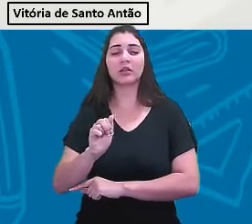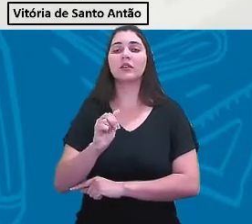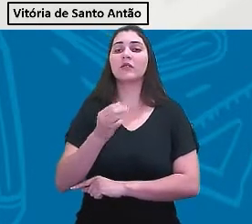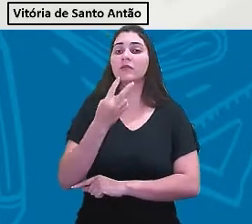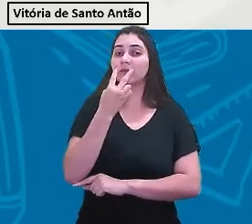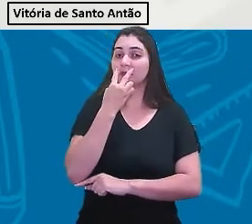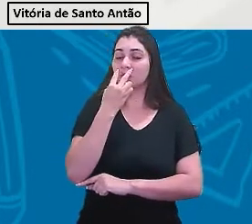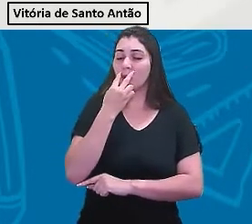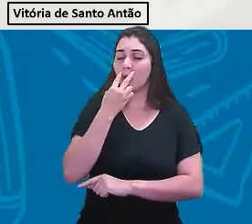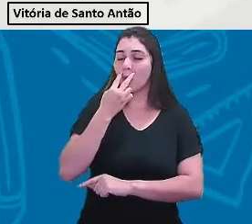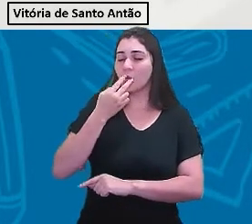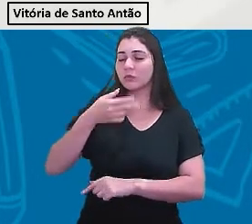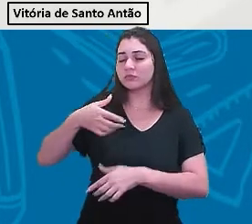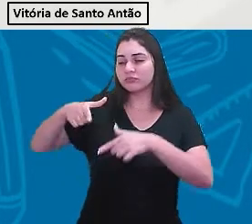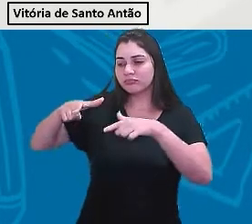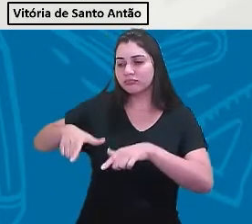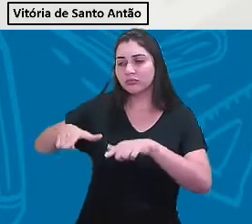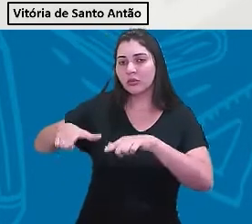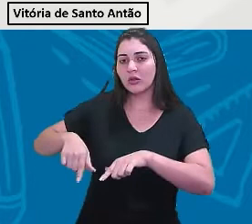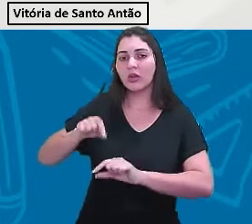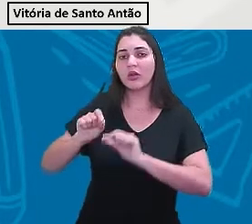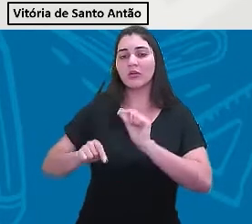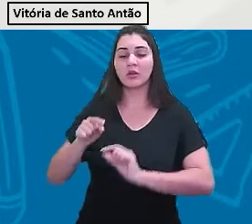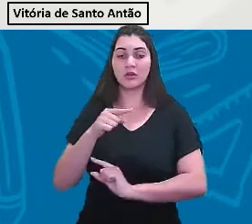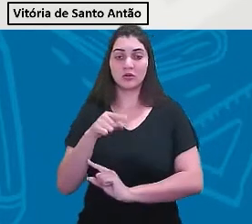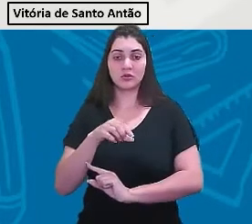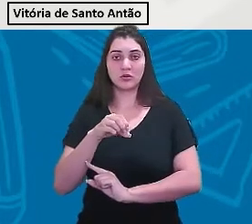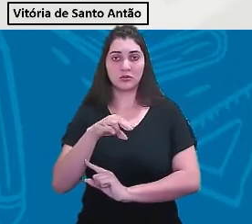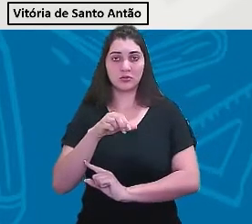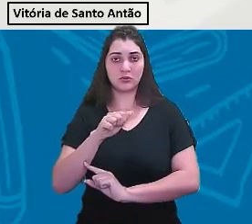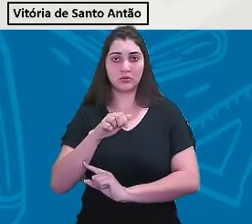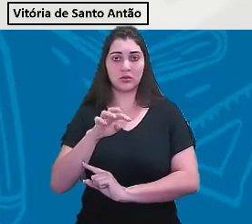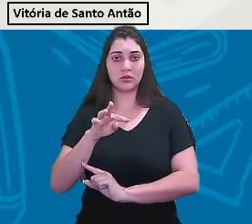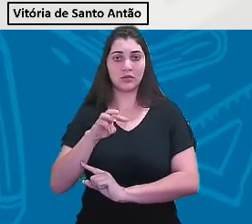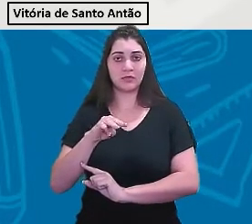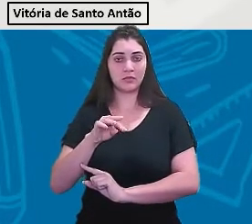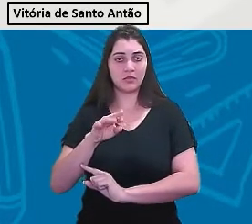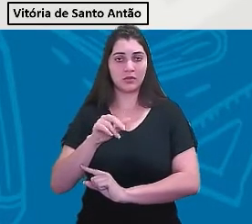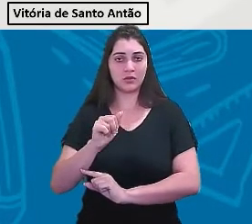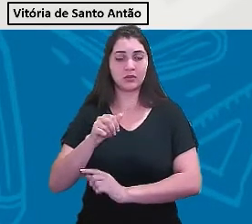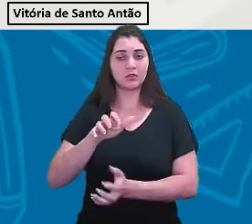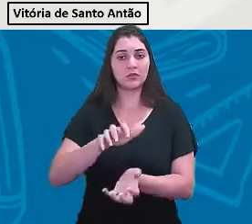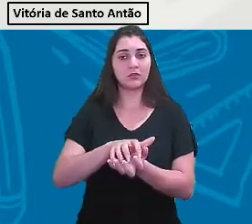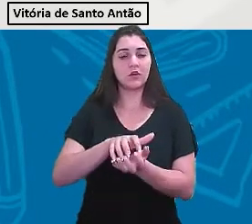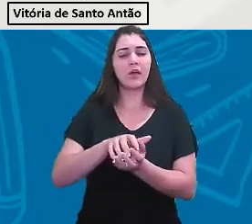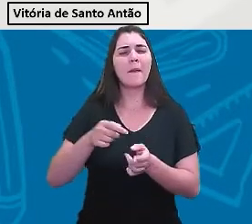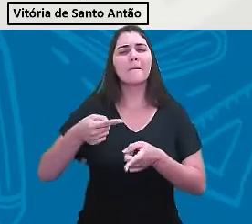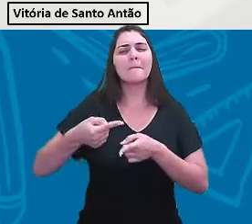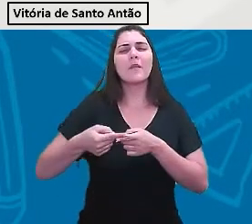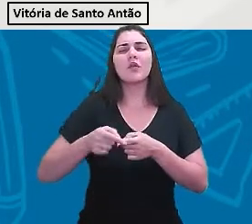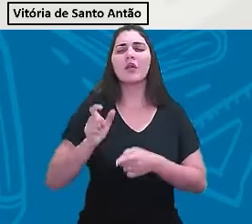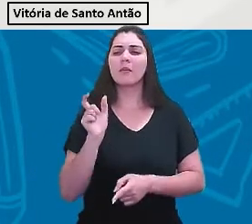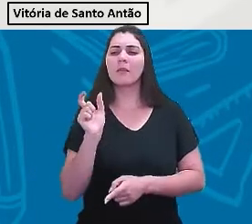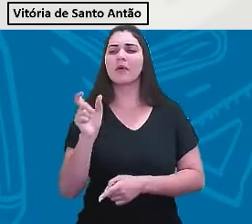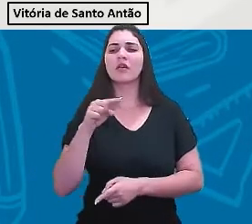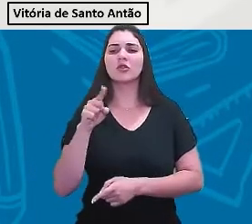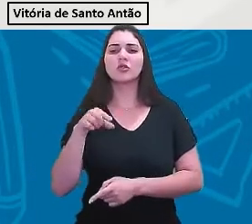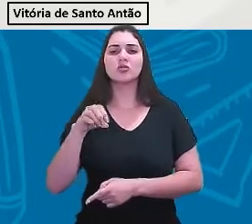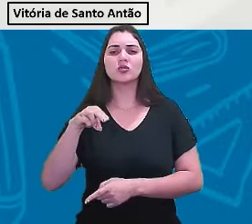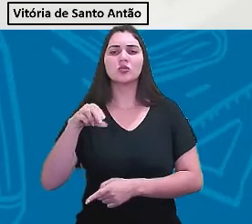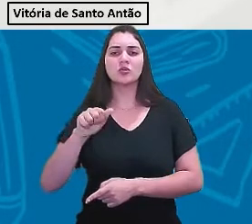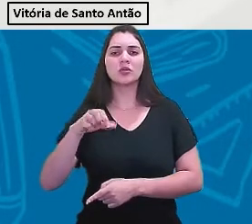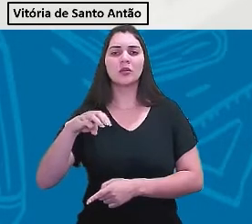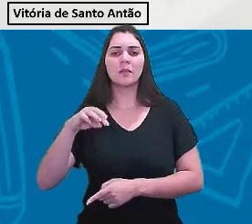está localizada na zona da mata de Pernambuco, tá certo? E por que zona da mata, professor?